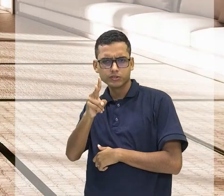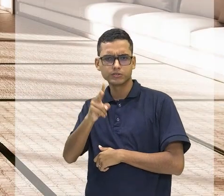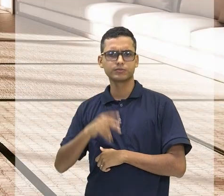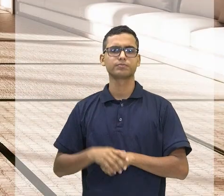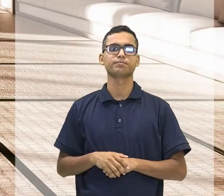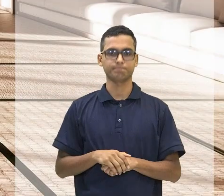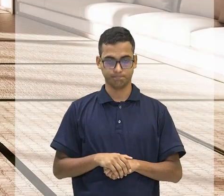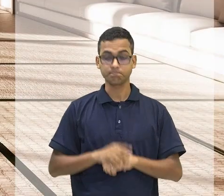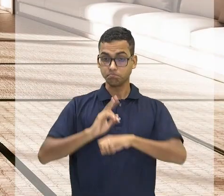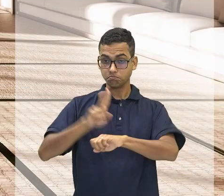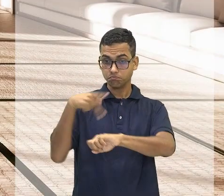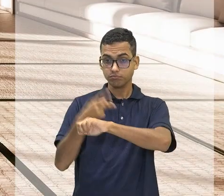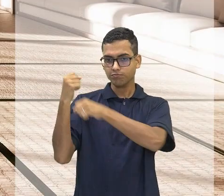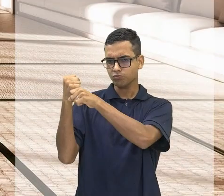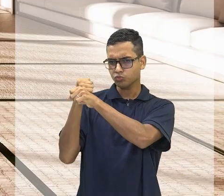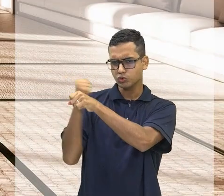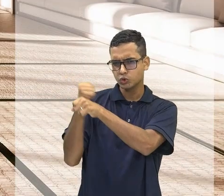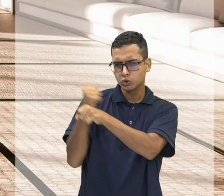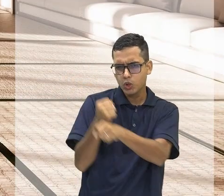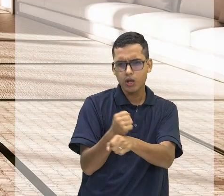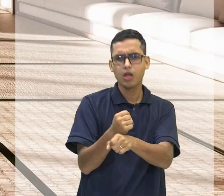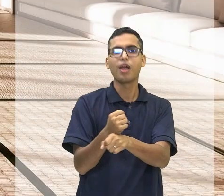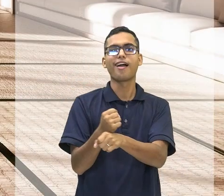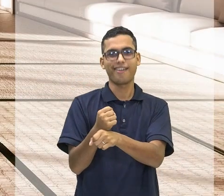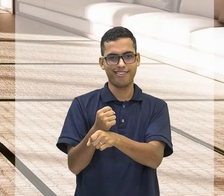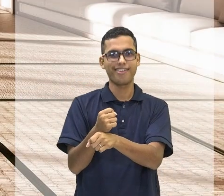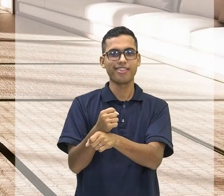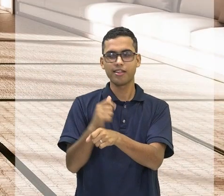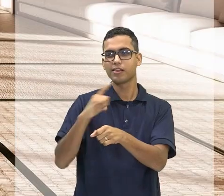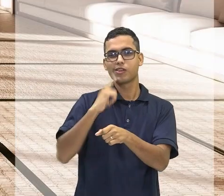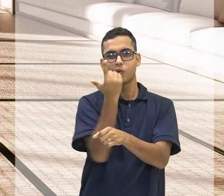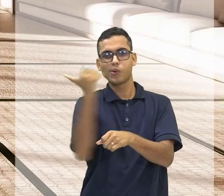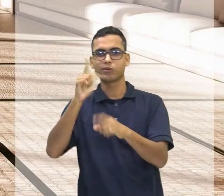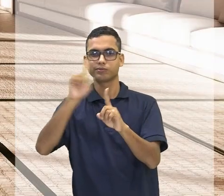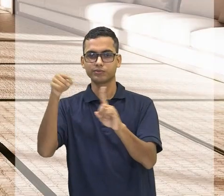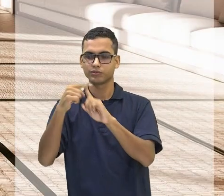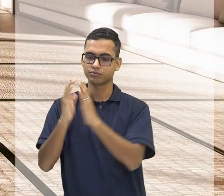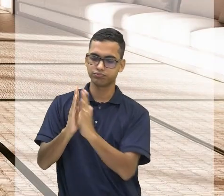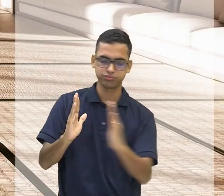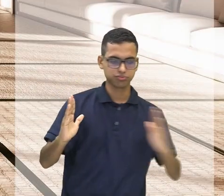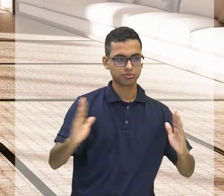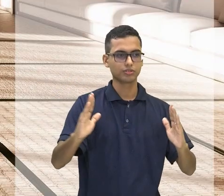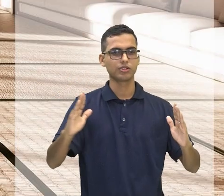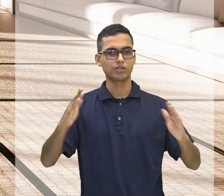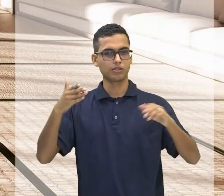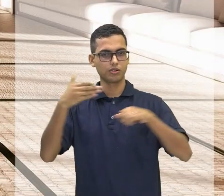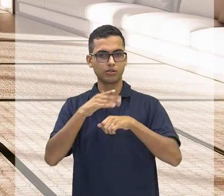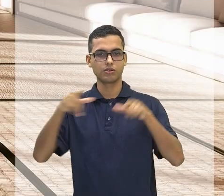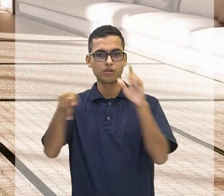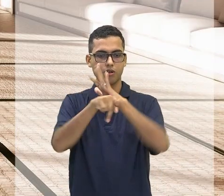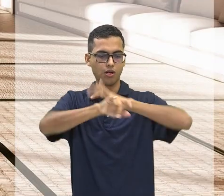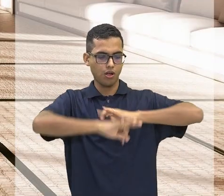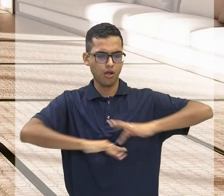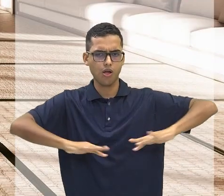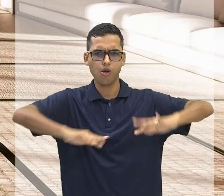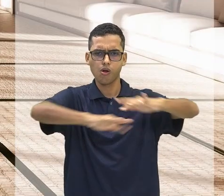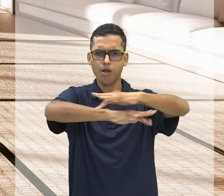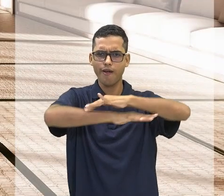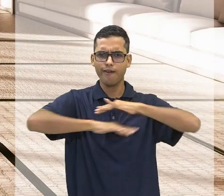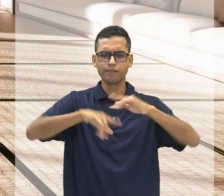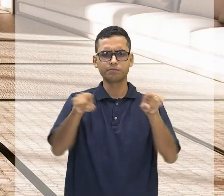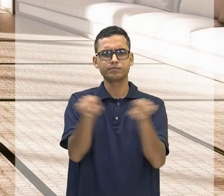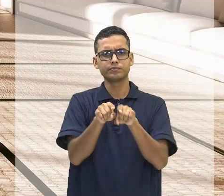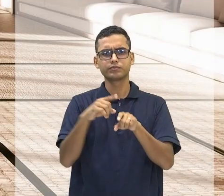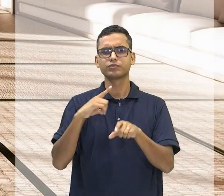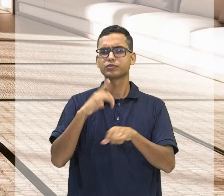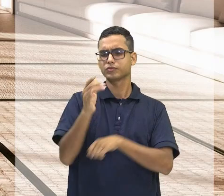com o passar do tempo, foi ganhando outras finalidades, né? Como participação de ritos, como é no caso aqui da